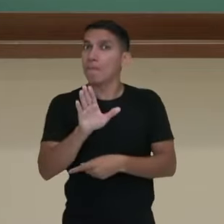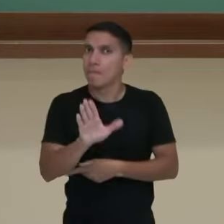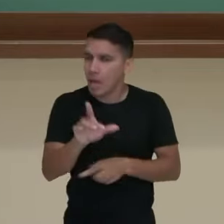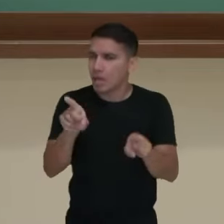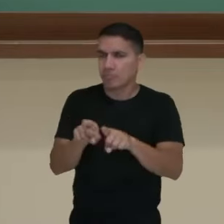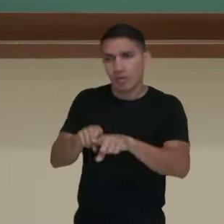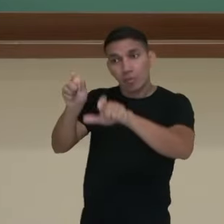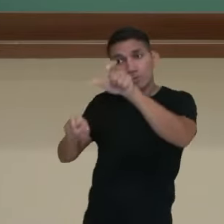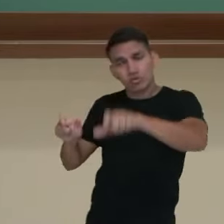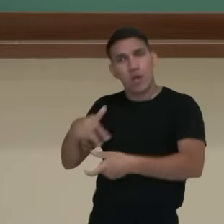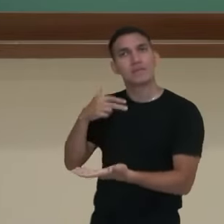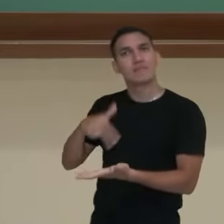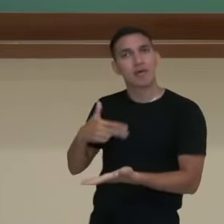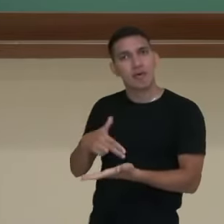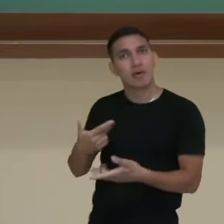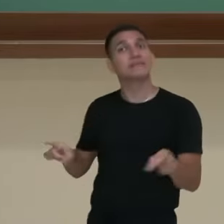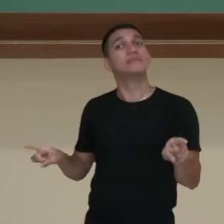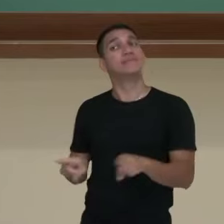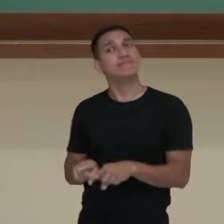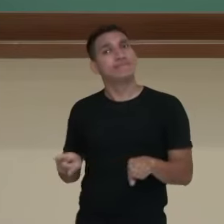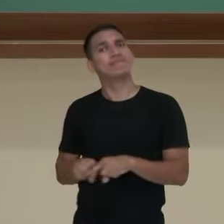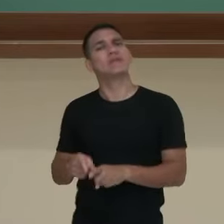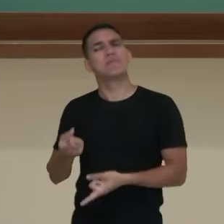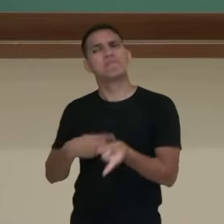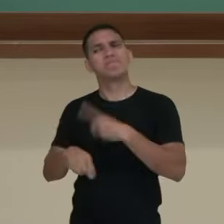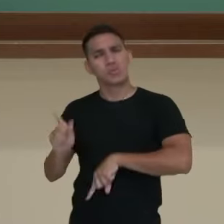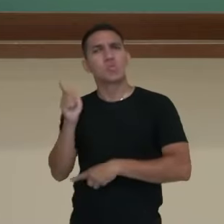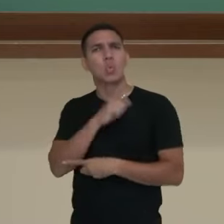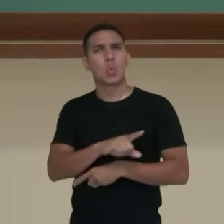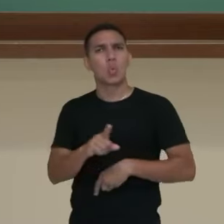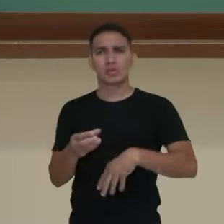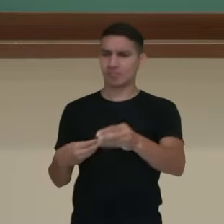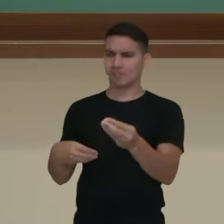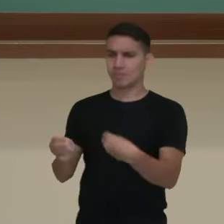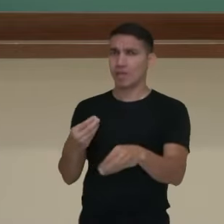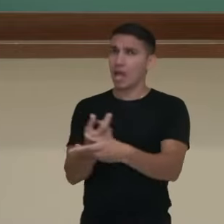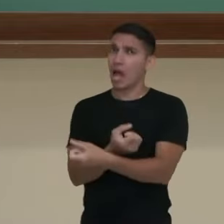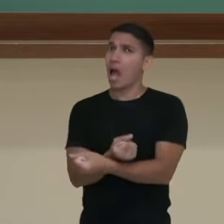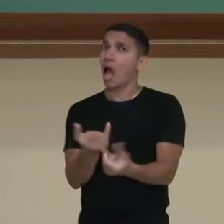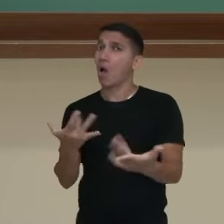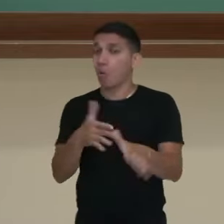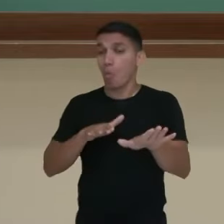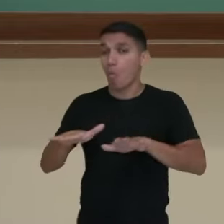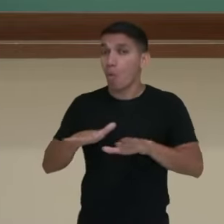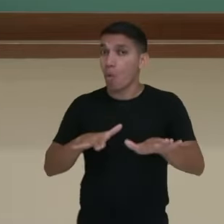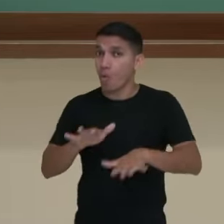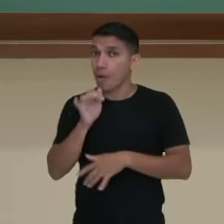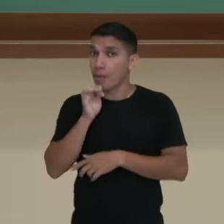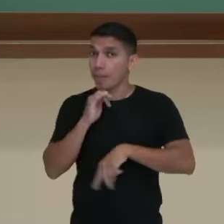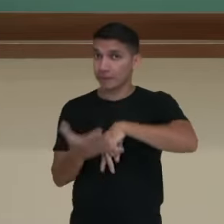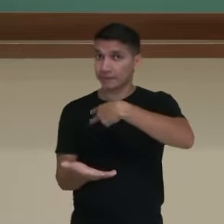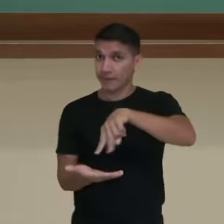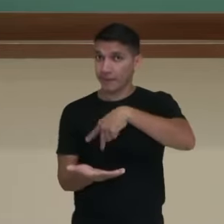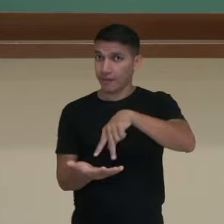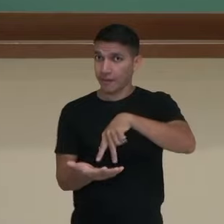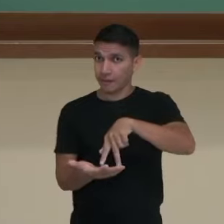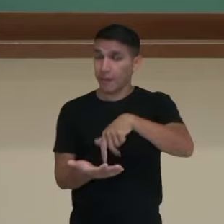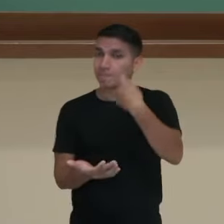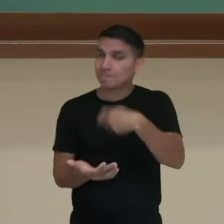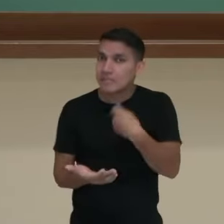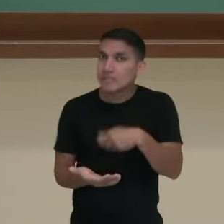dançarinos também desenvolvem muito a sua flexibilidade, tá? Alguns movimentos dos dançarinos exigem